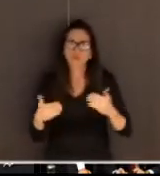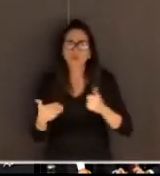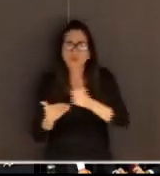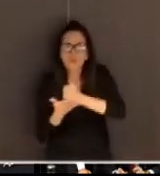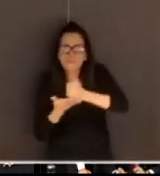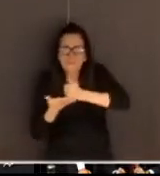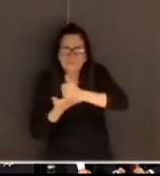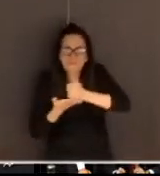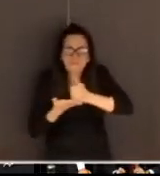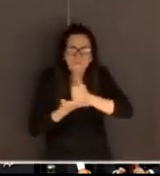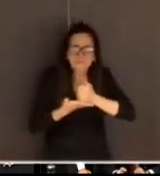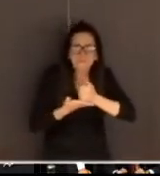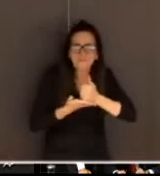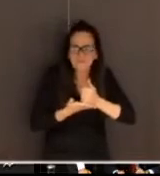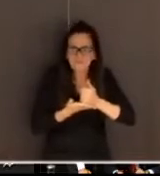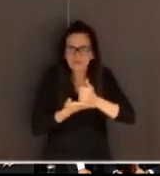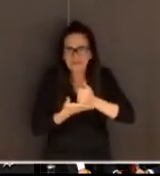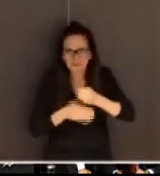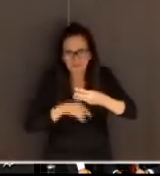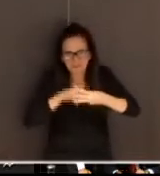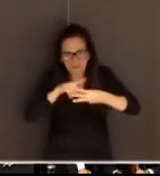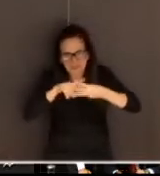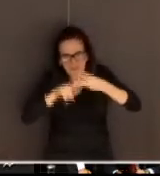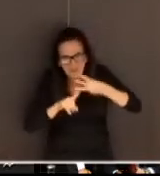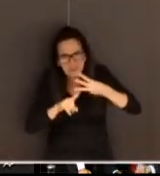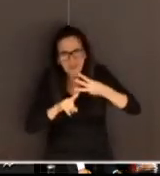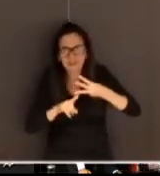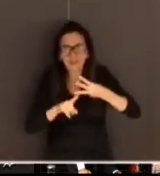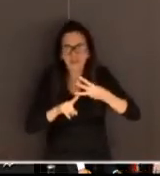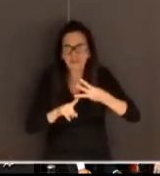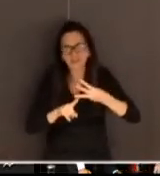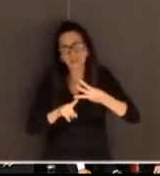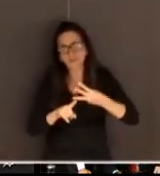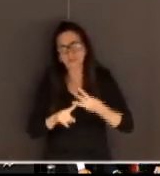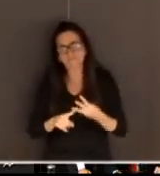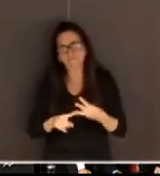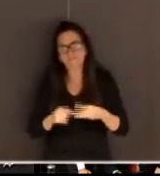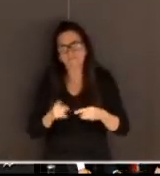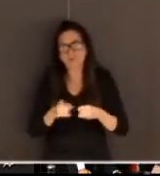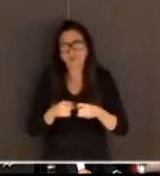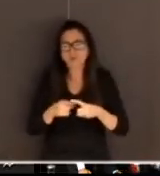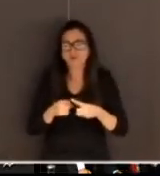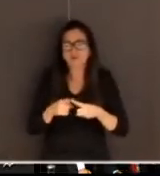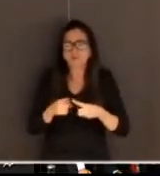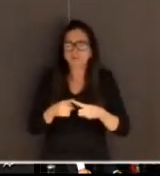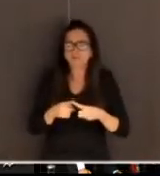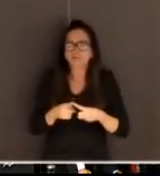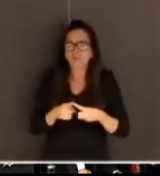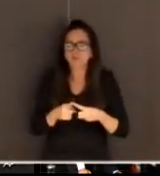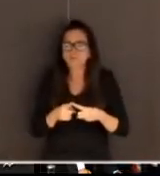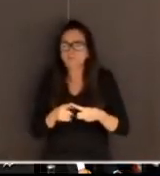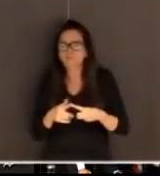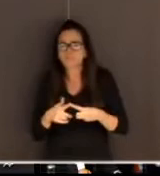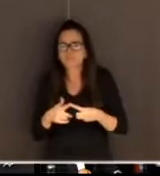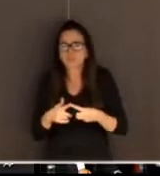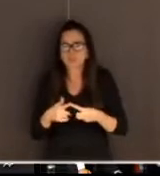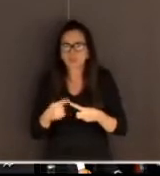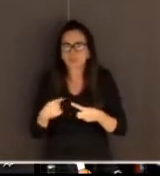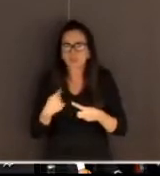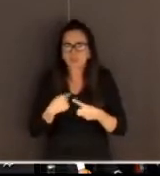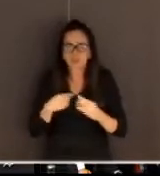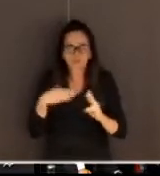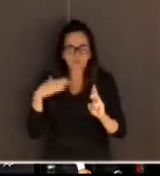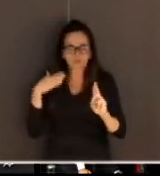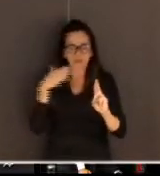falar praticamente desses 3 casos. O fundamento é o seguinte: quando se faz